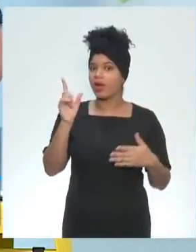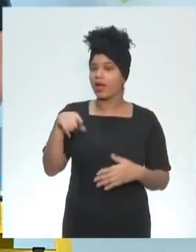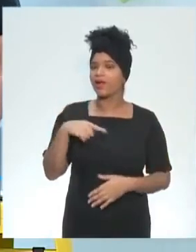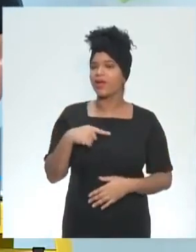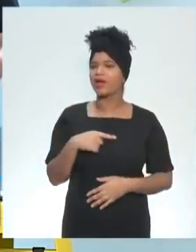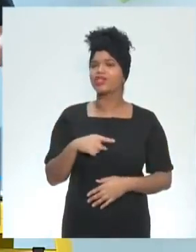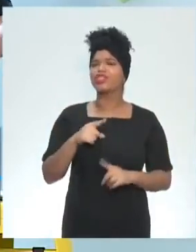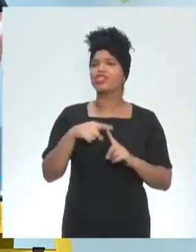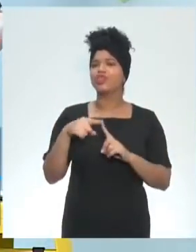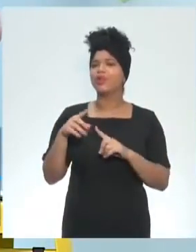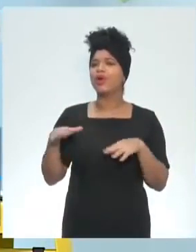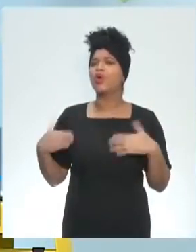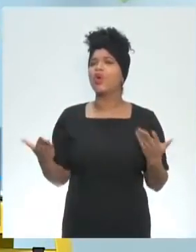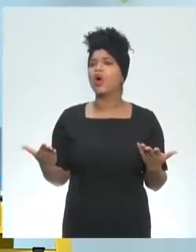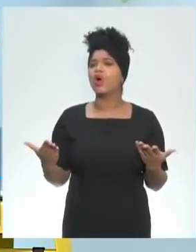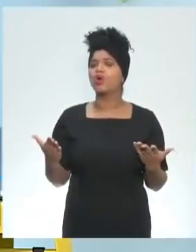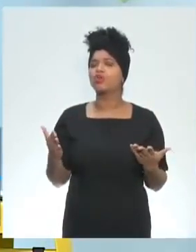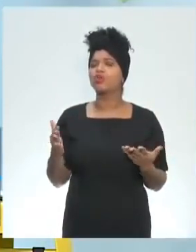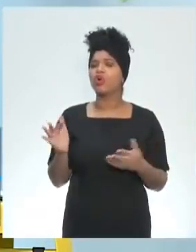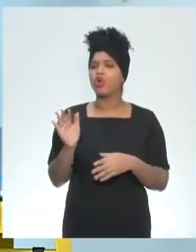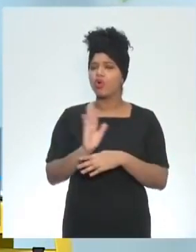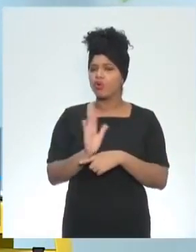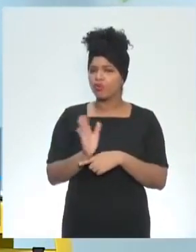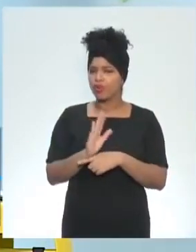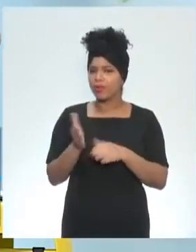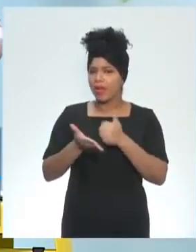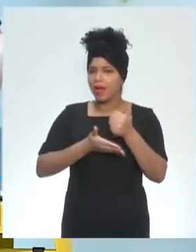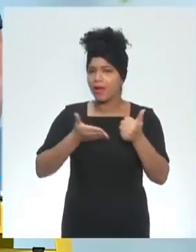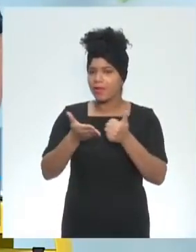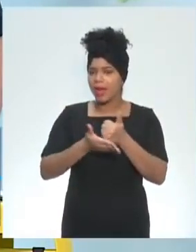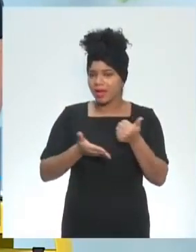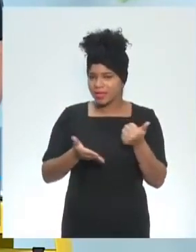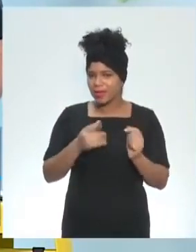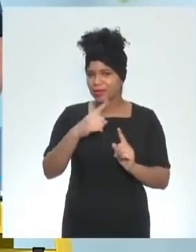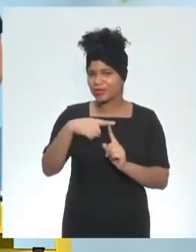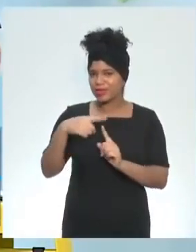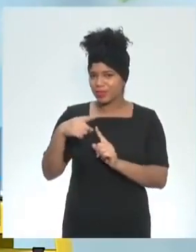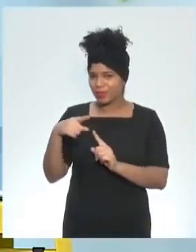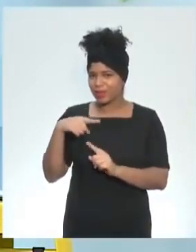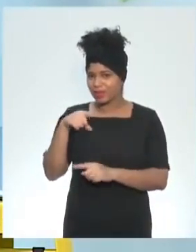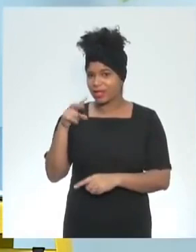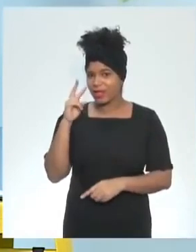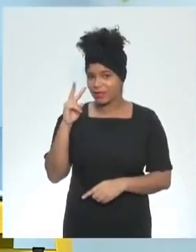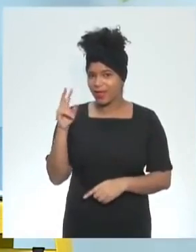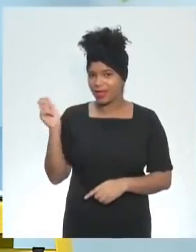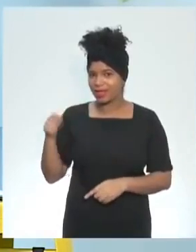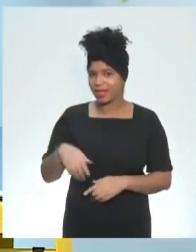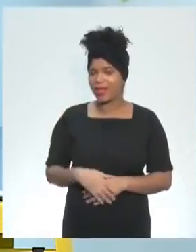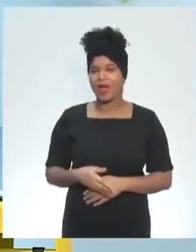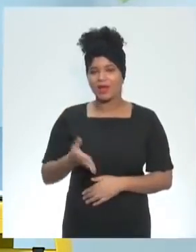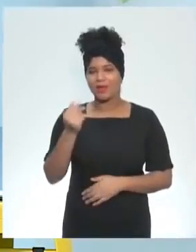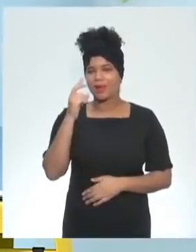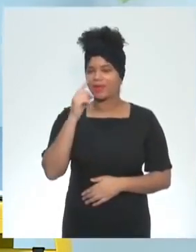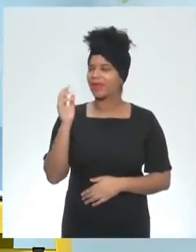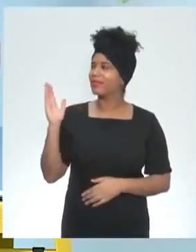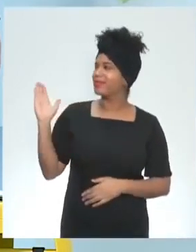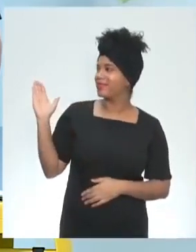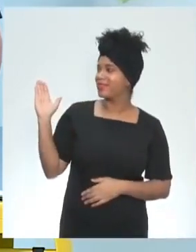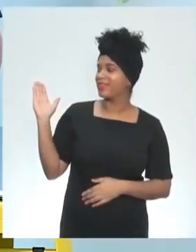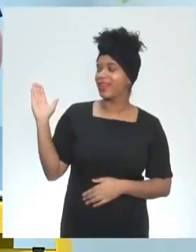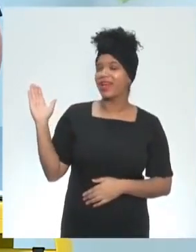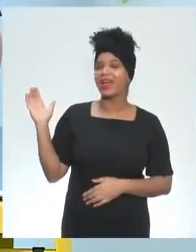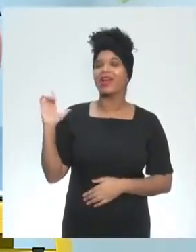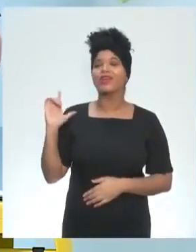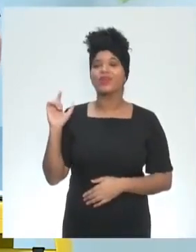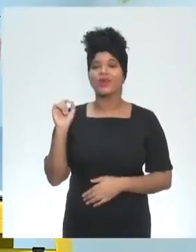nos estilos né nos tipos nas formas básicas aí nos tipos de filmes básicos para vocês aonde screen na tela a